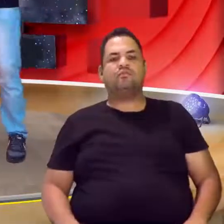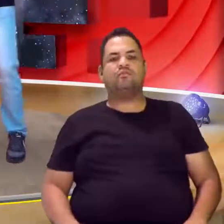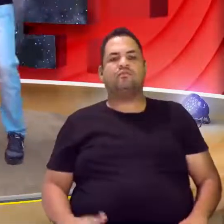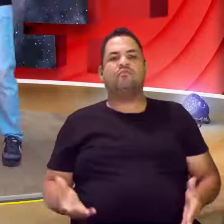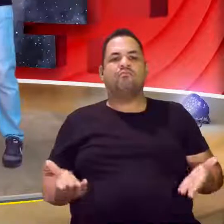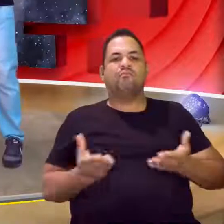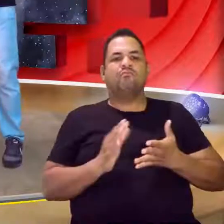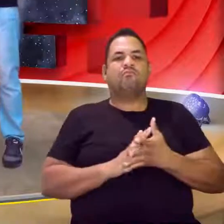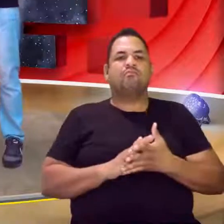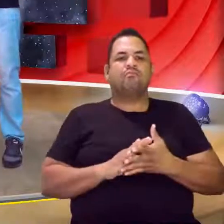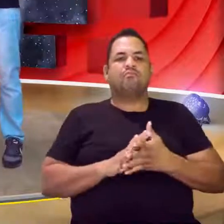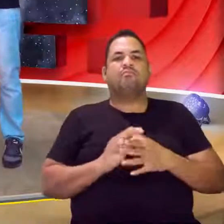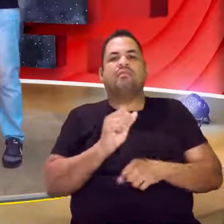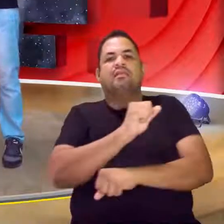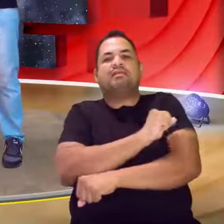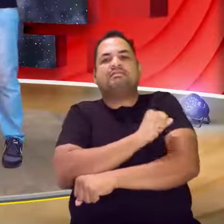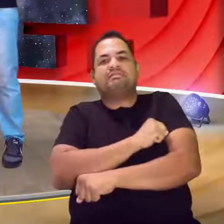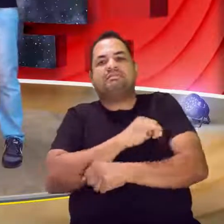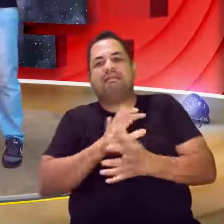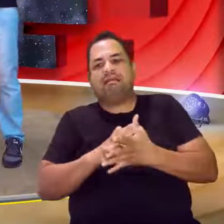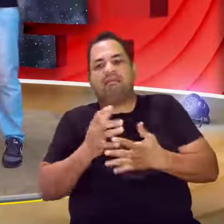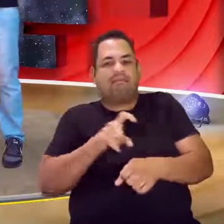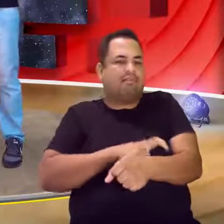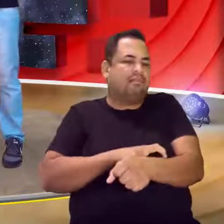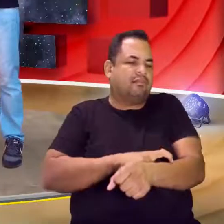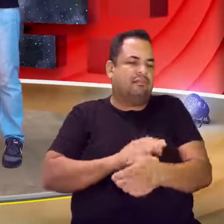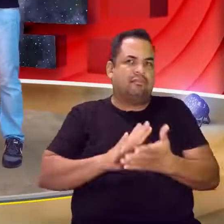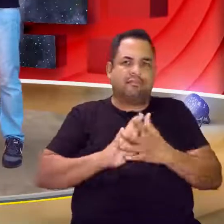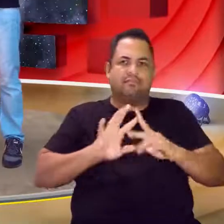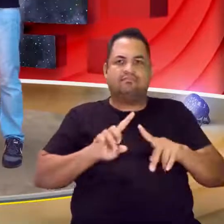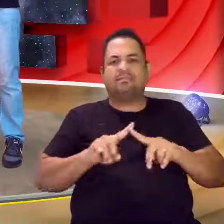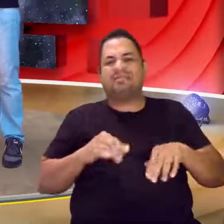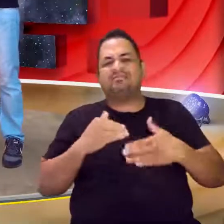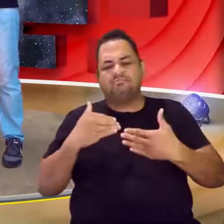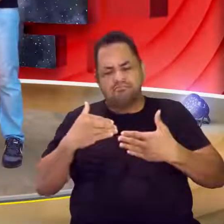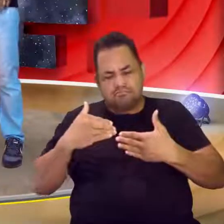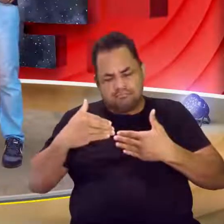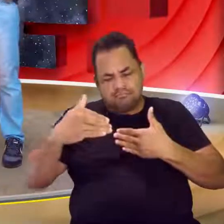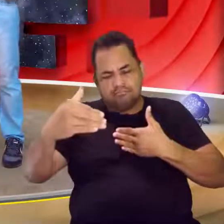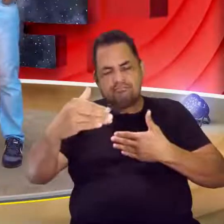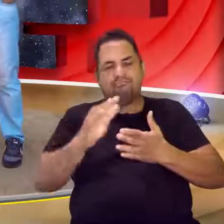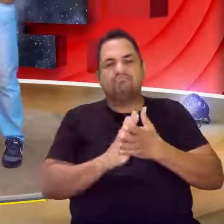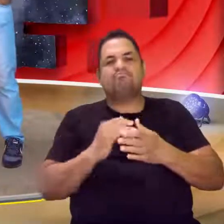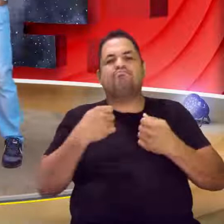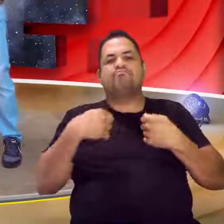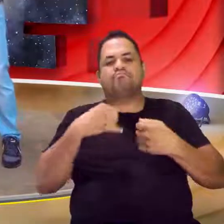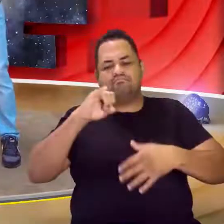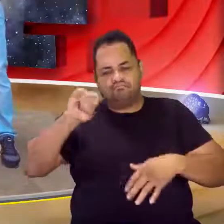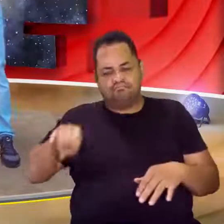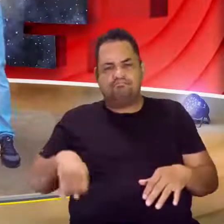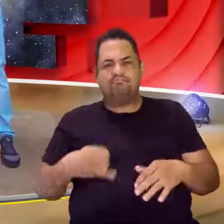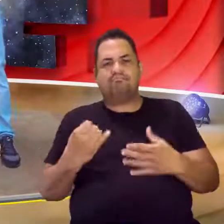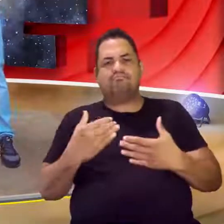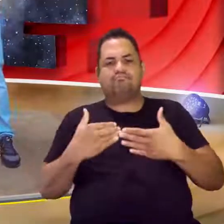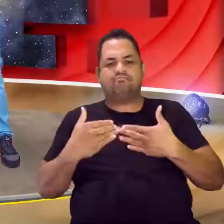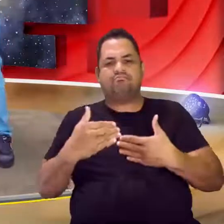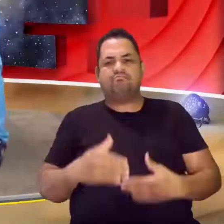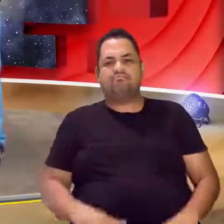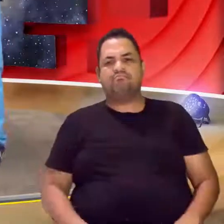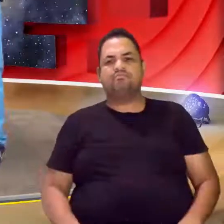a galera já fica toda tremendo na base, mas vocês têm muito tempo pela frente, então tem muita coisa para aproveitar ainda, tá?